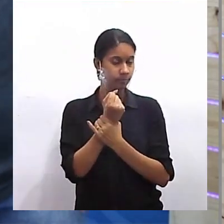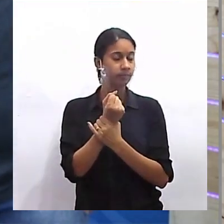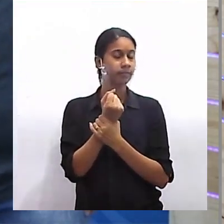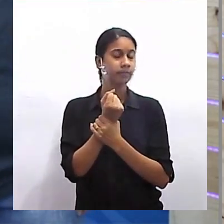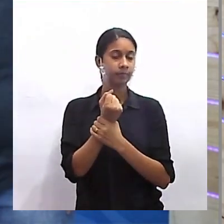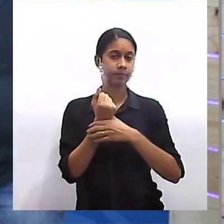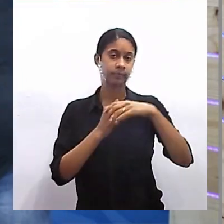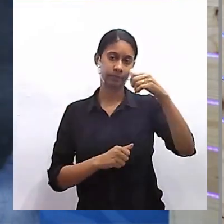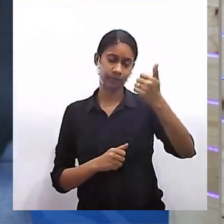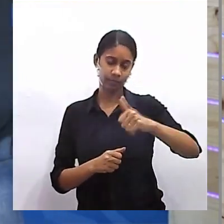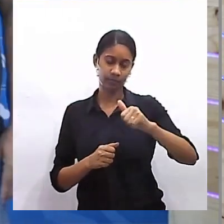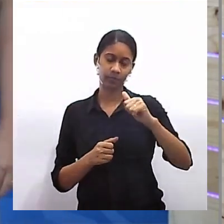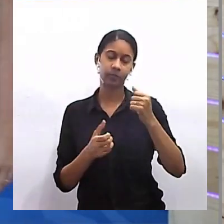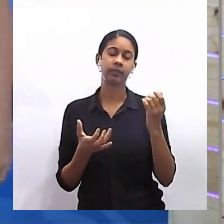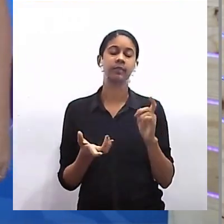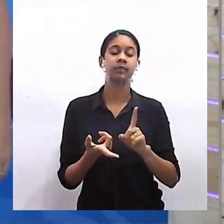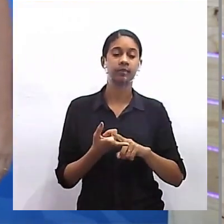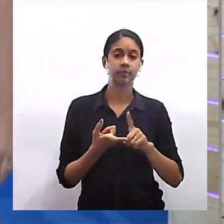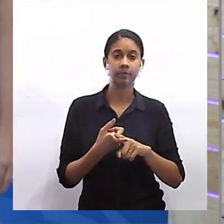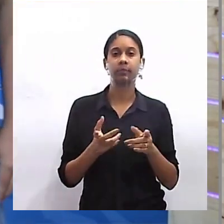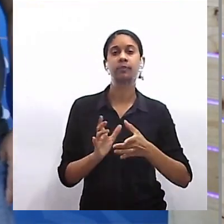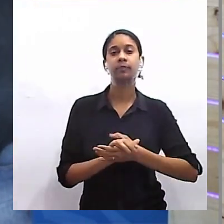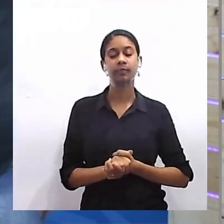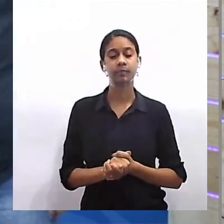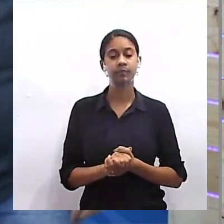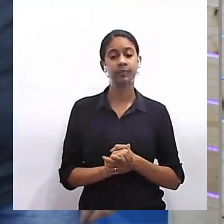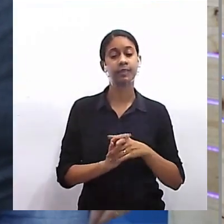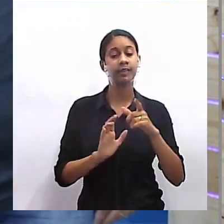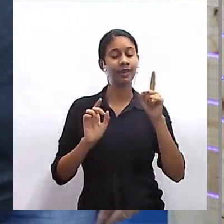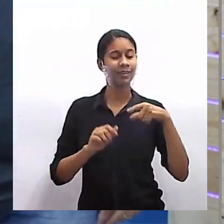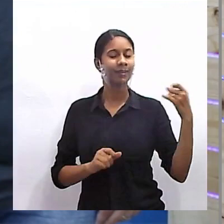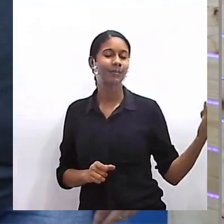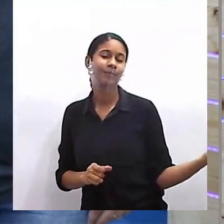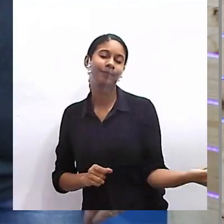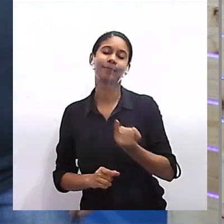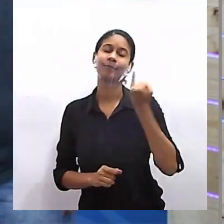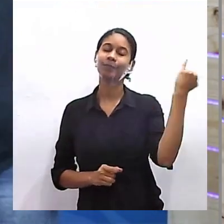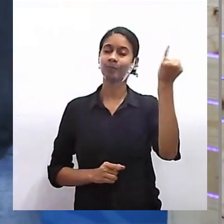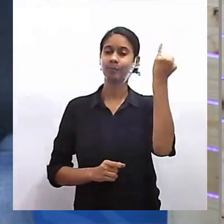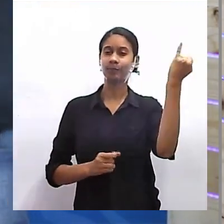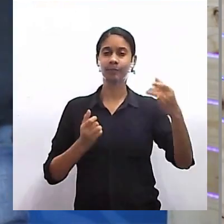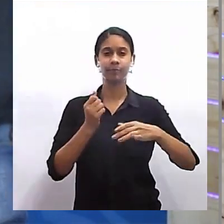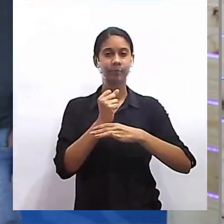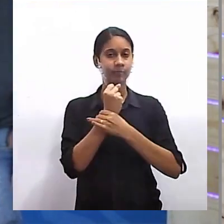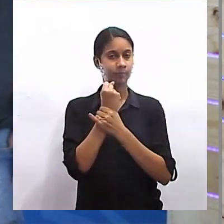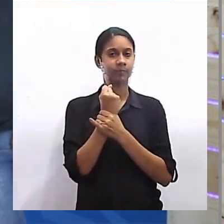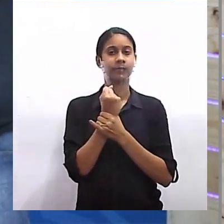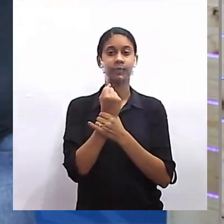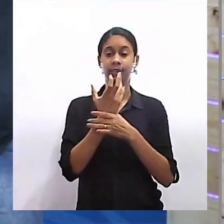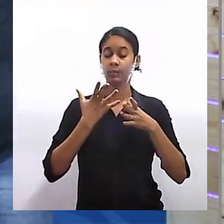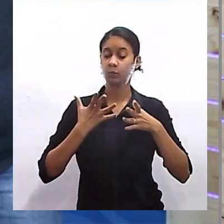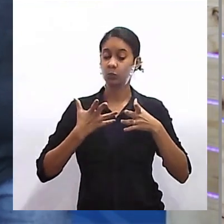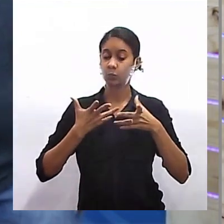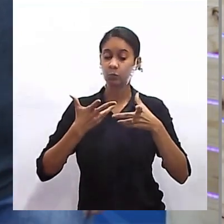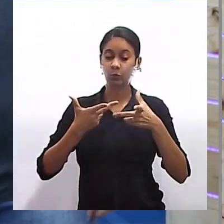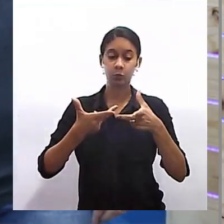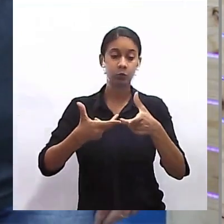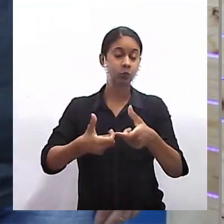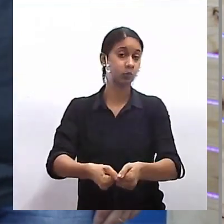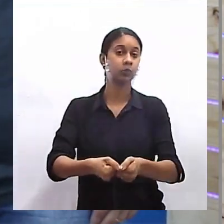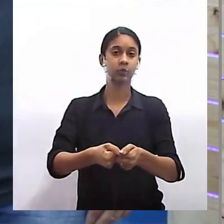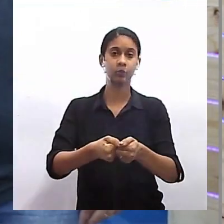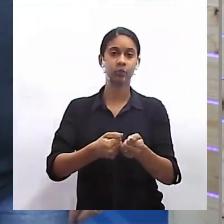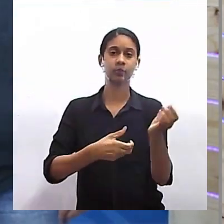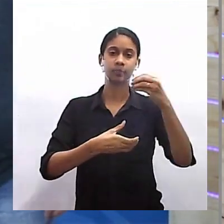A questão da segurança, ela é um ponto fundamental para todo fluxo logístico, todo